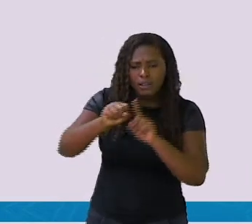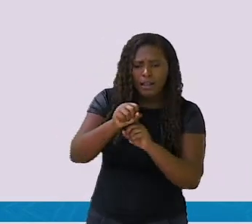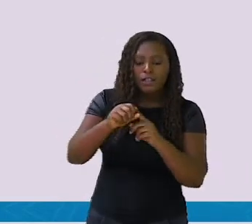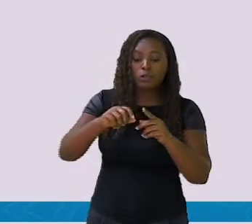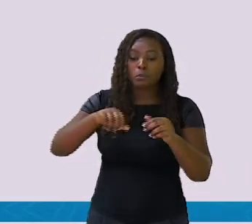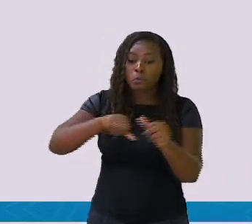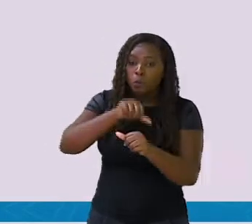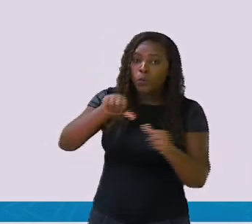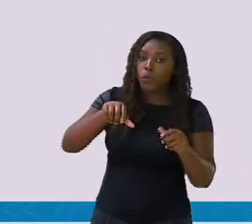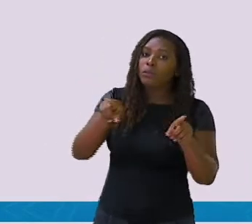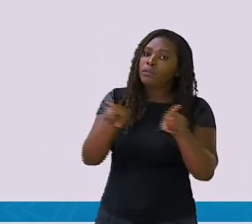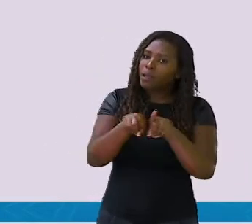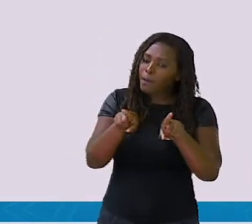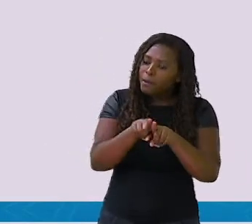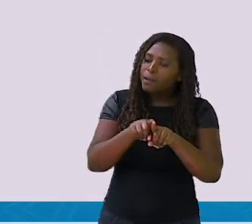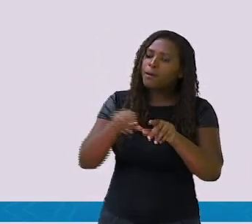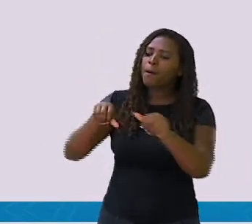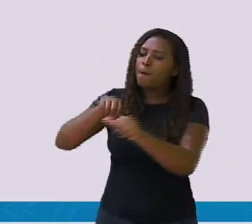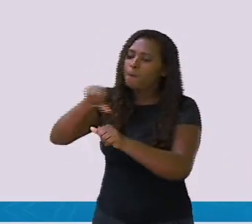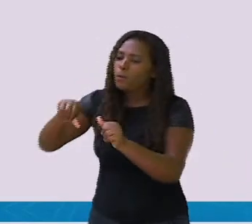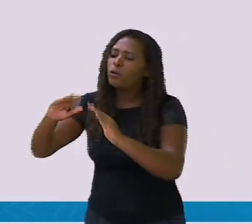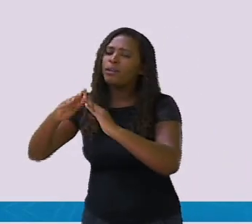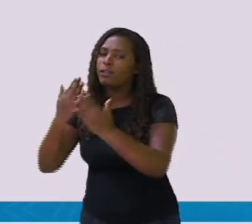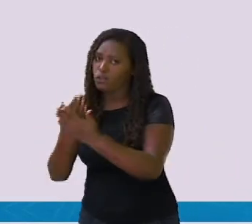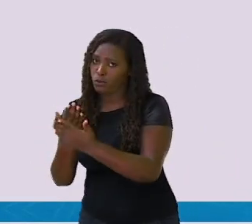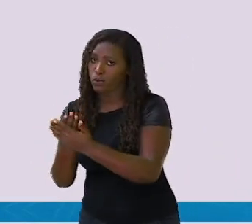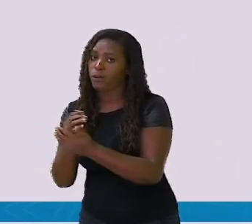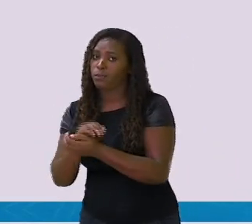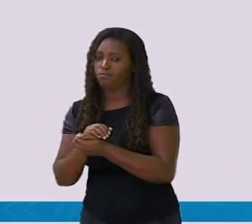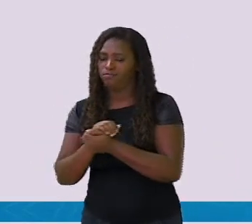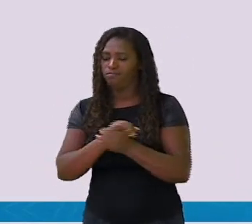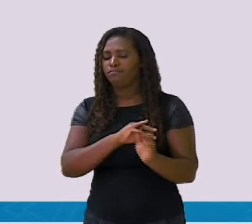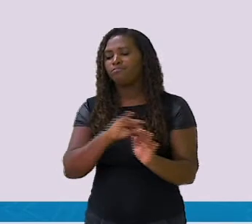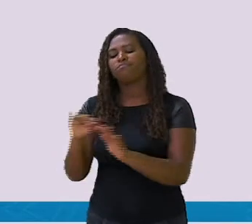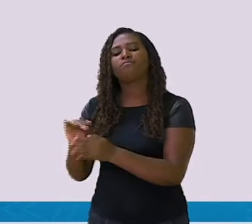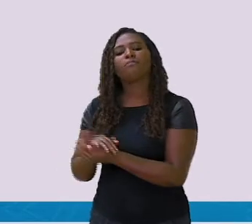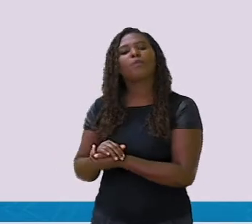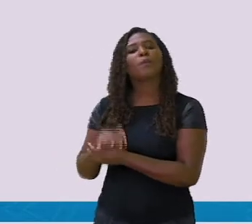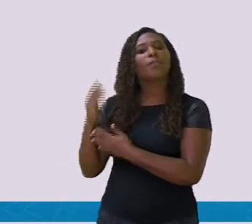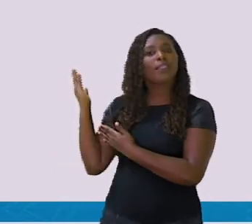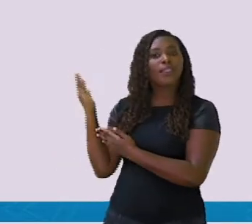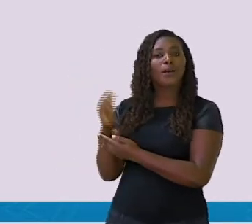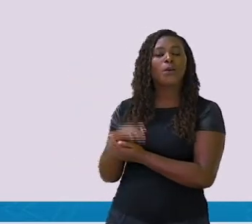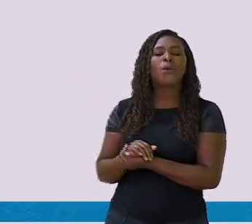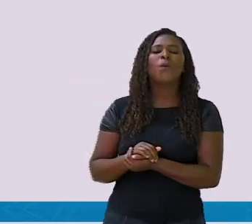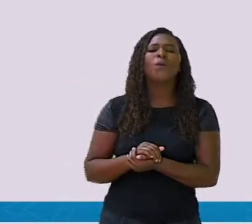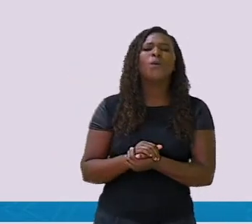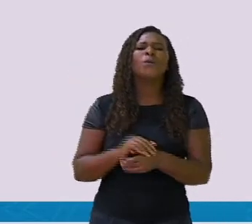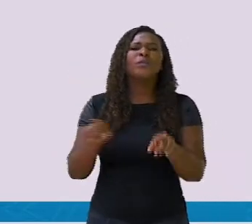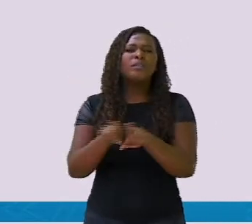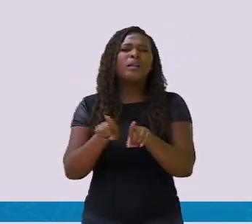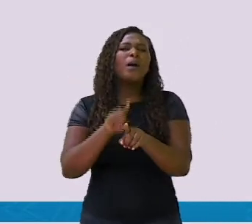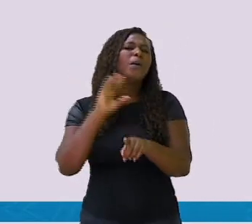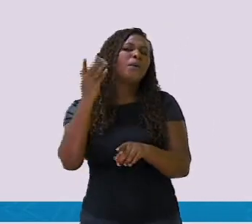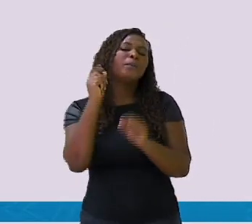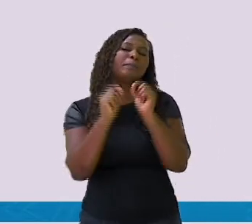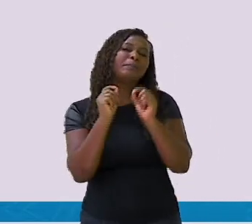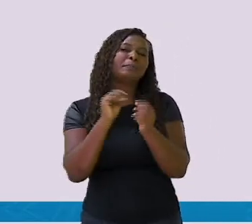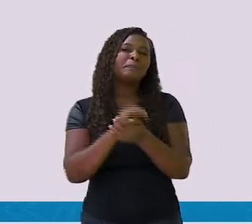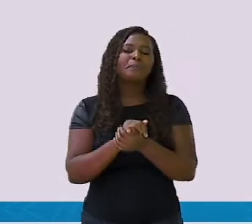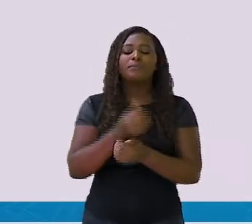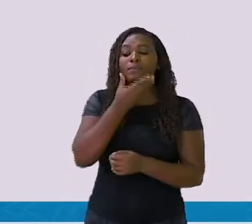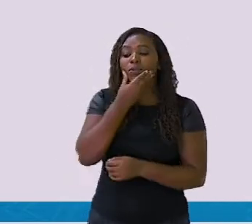O ambiente escolar ficava restrito às figuras masculinas da sociedade europeia. Então, aqui a gente já vê também essa divisão,